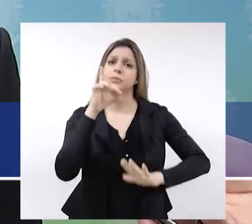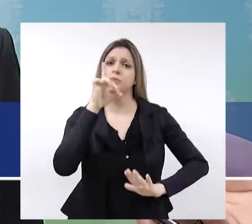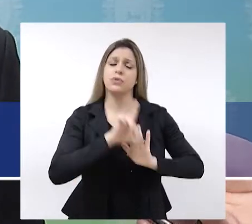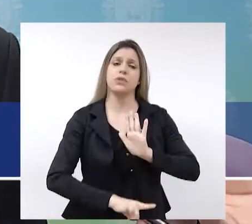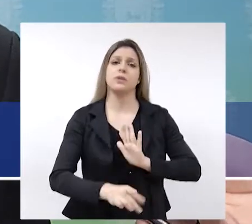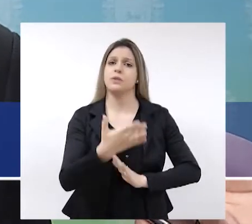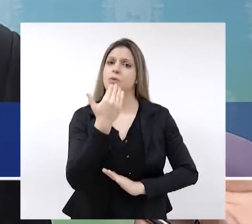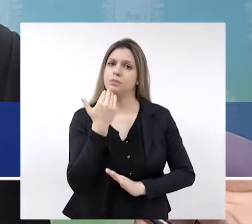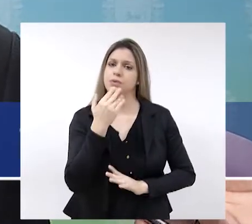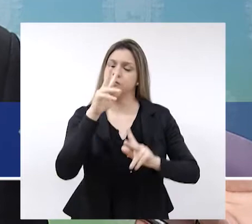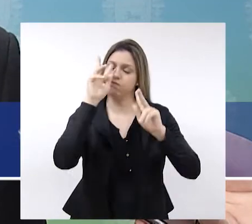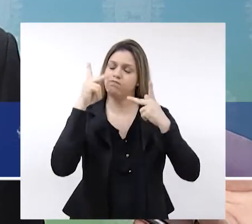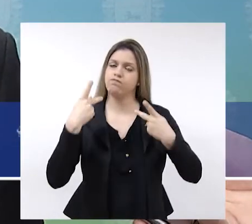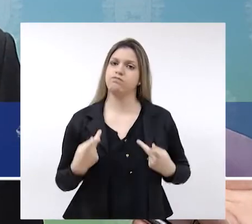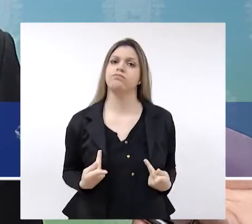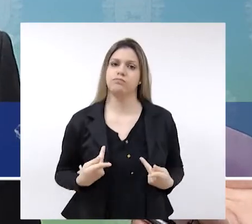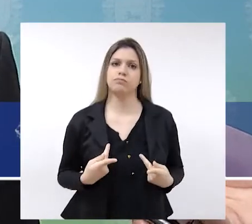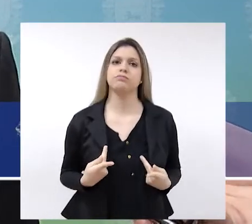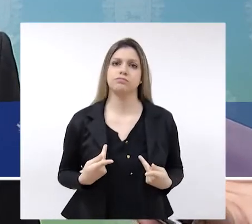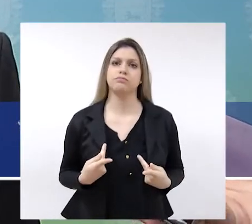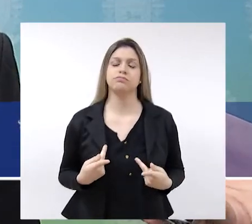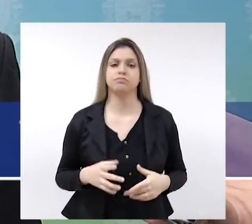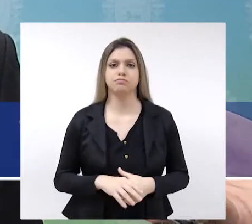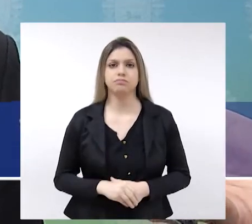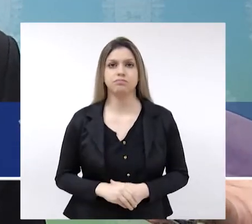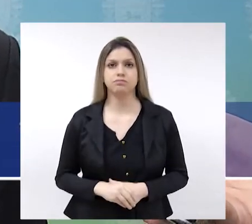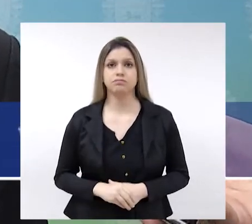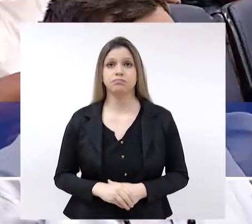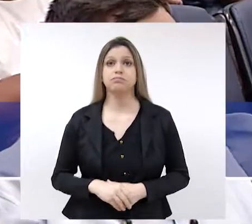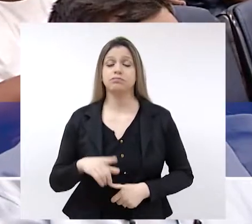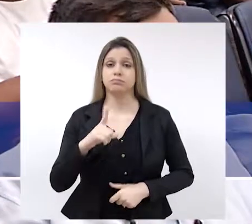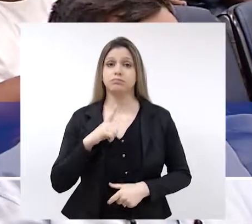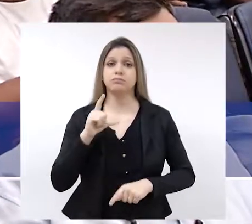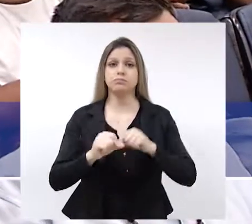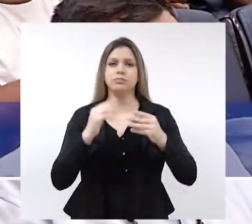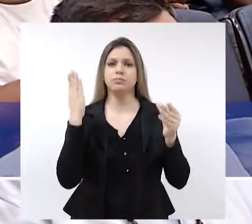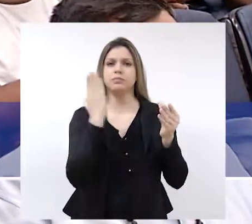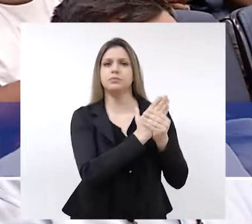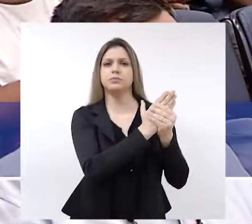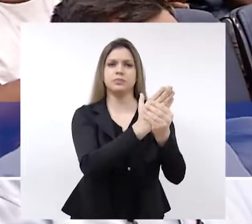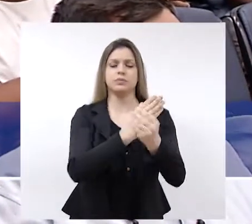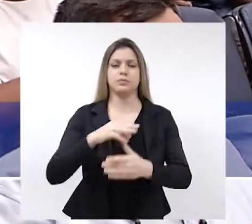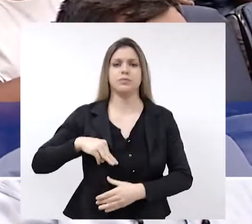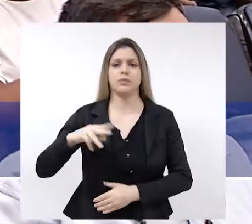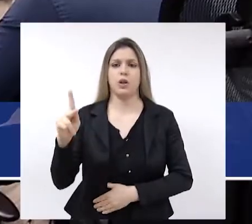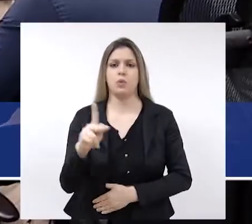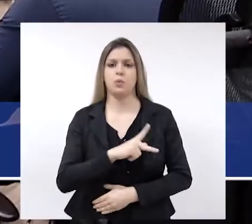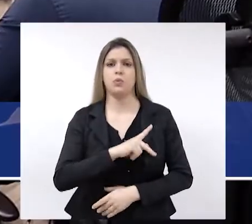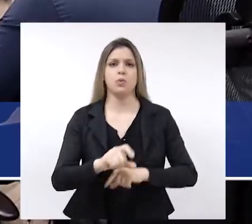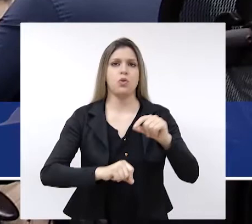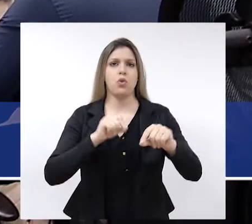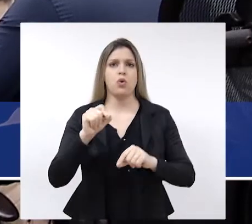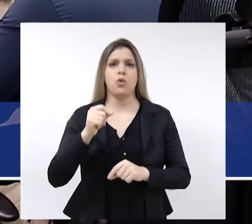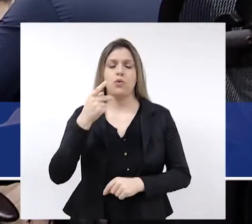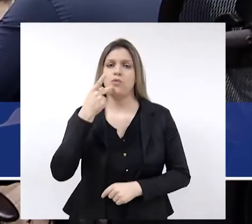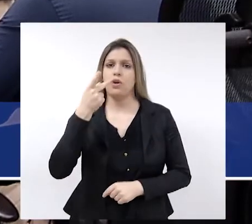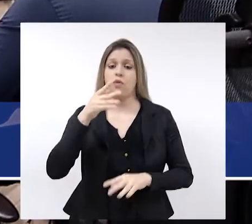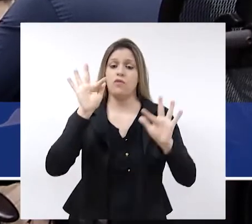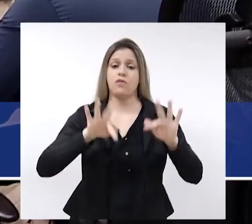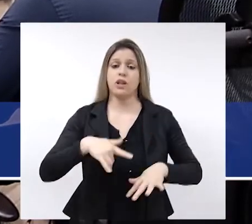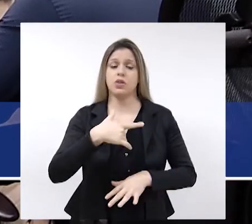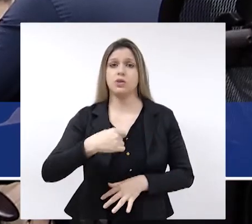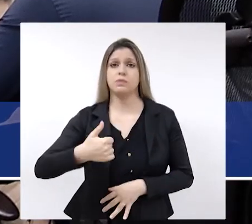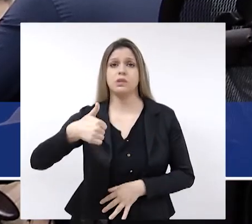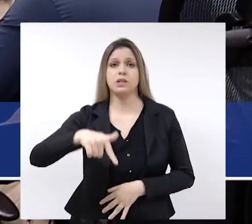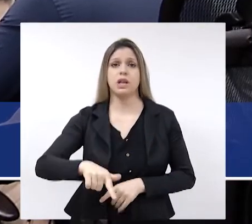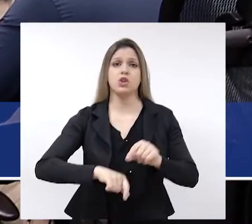o direito da alimentação para o ser humano, em especial esses irmãos indígenas. A ação do Ministério Público Federal determinou no fim de